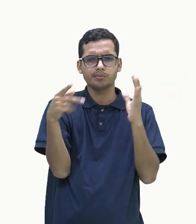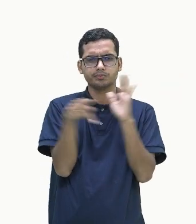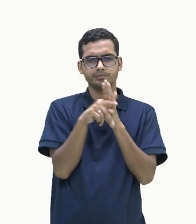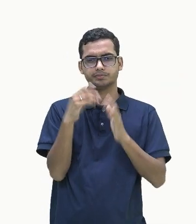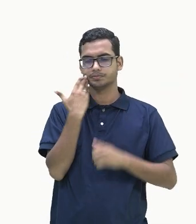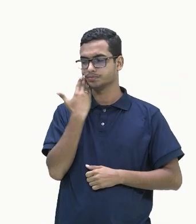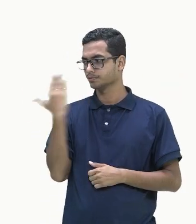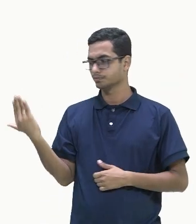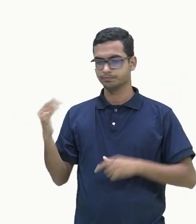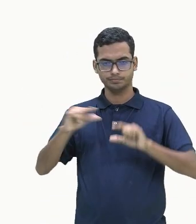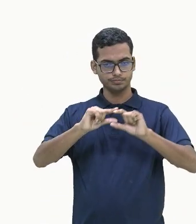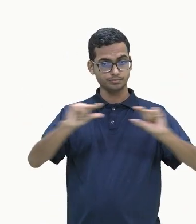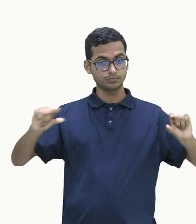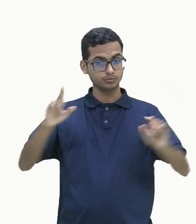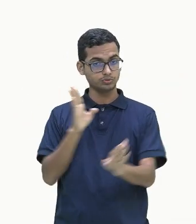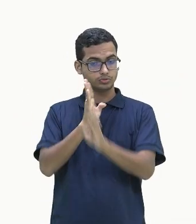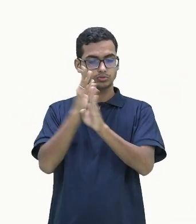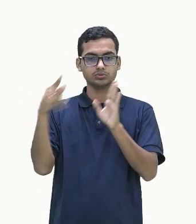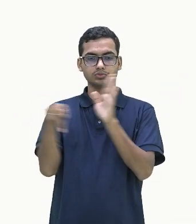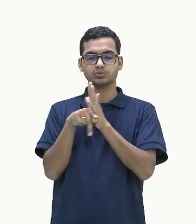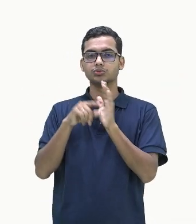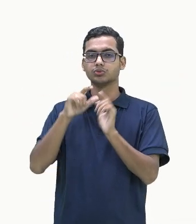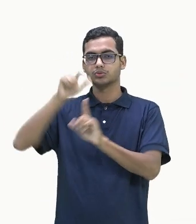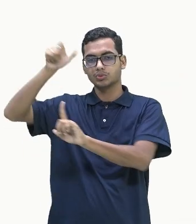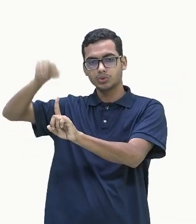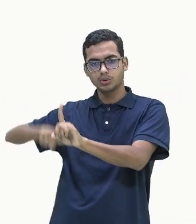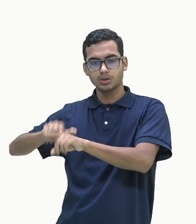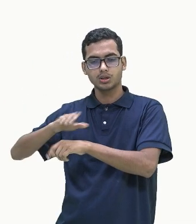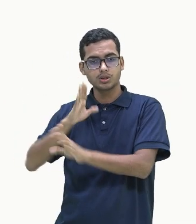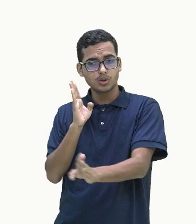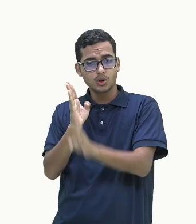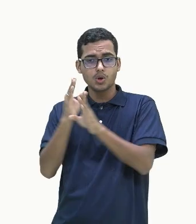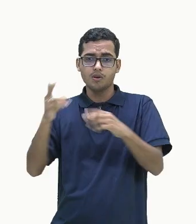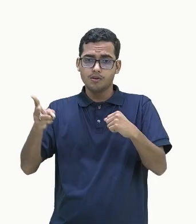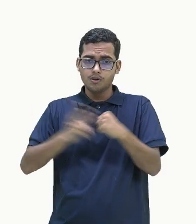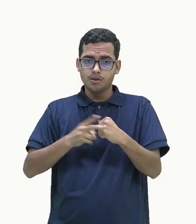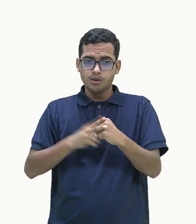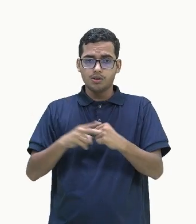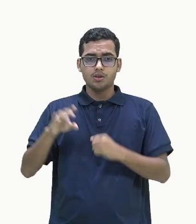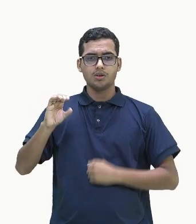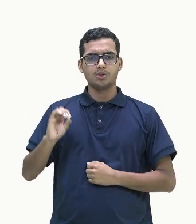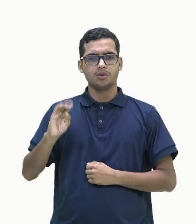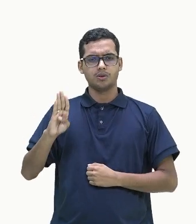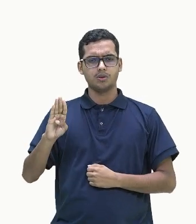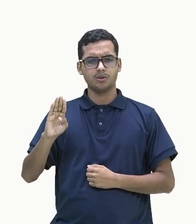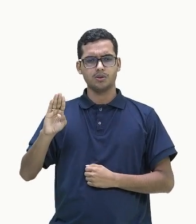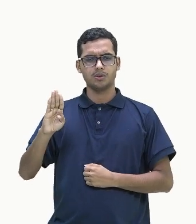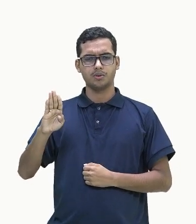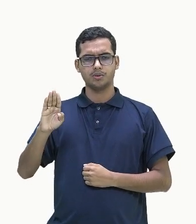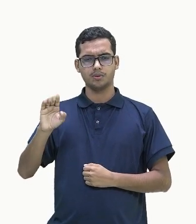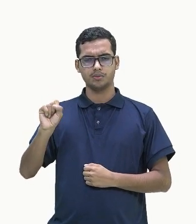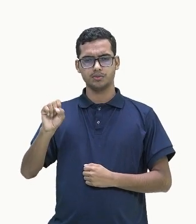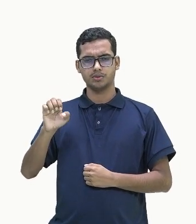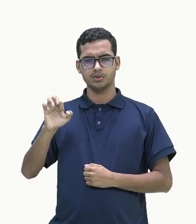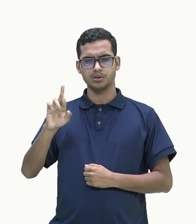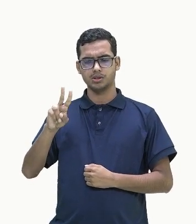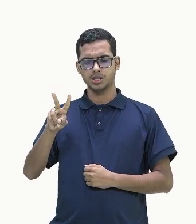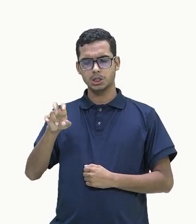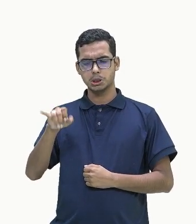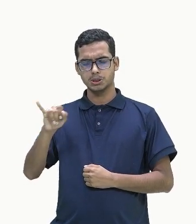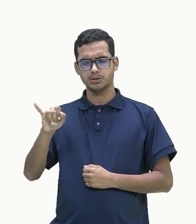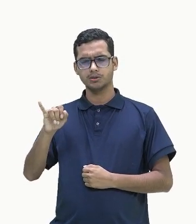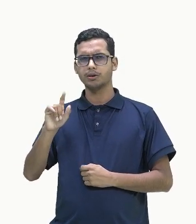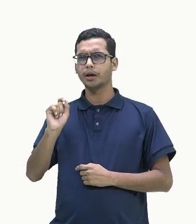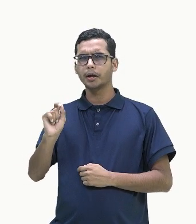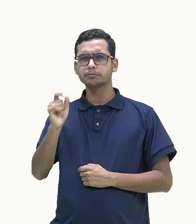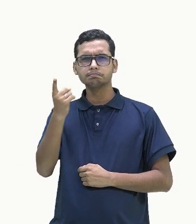destacado. Encontrei o verbo, primeiro passo, observei. E aí eu pergunto, quem